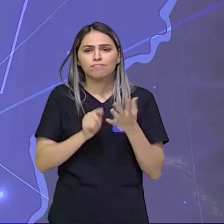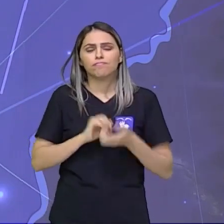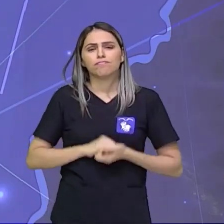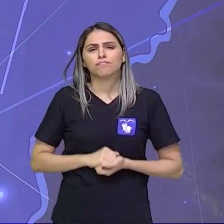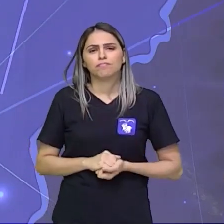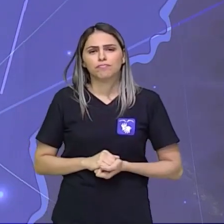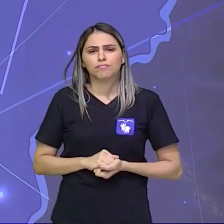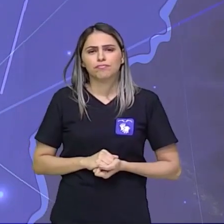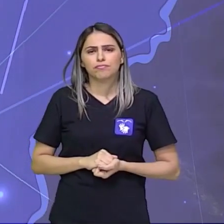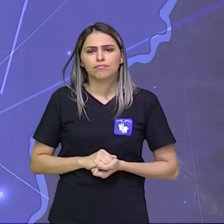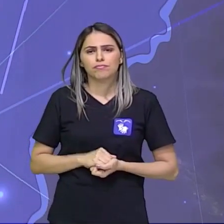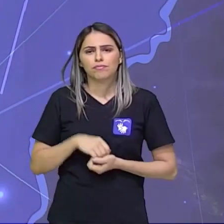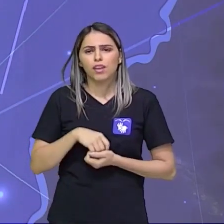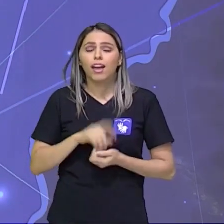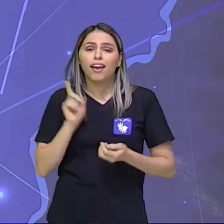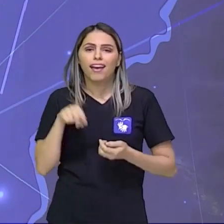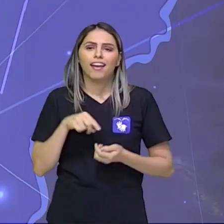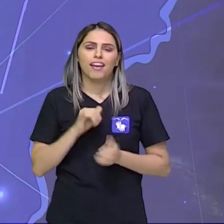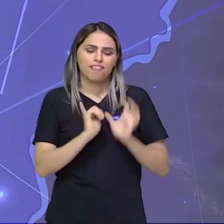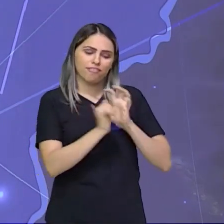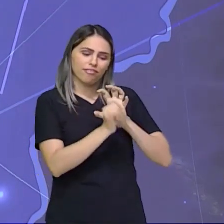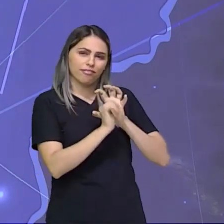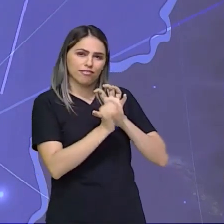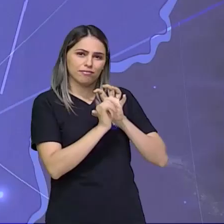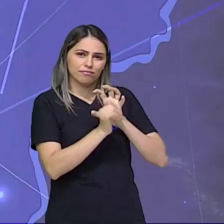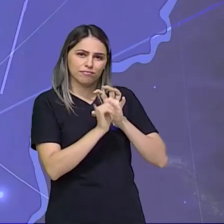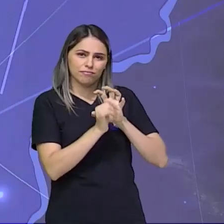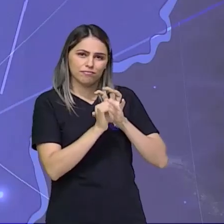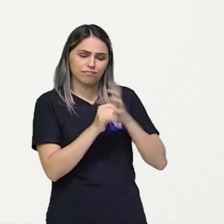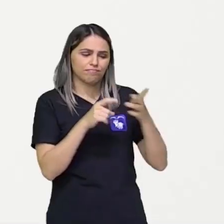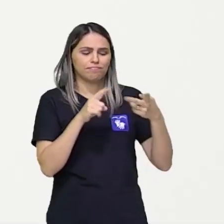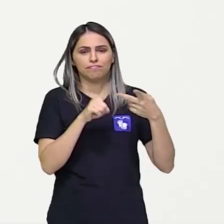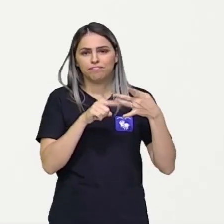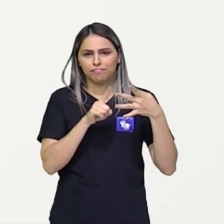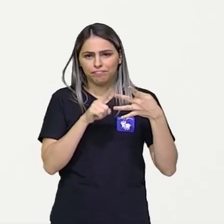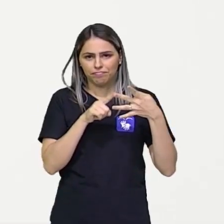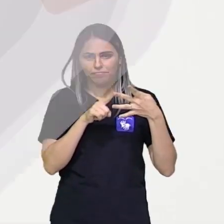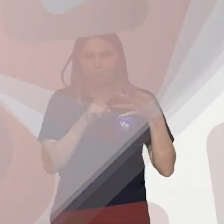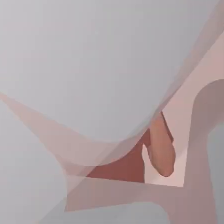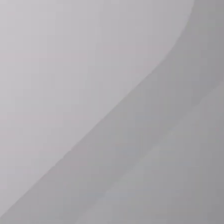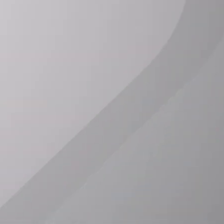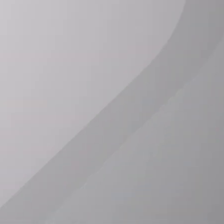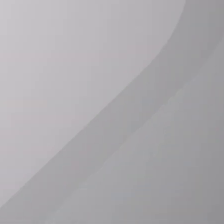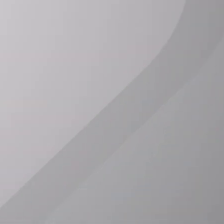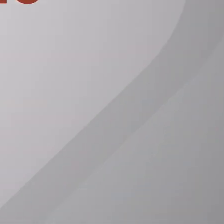resposta? Olha só, é uma fábula, a letra B.